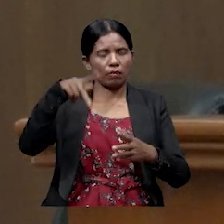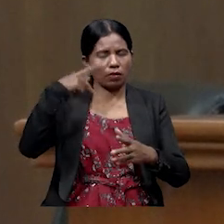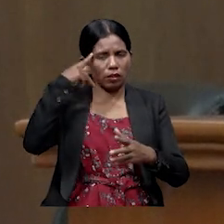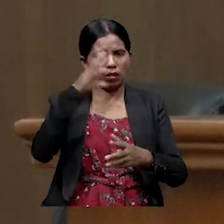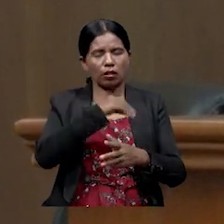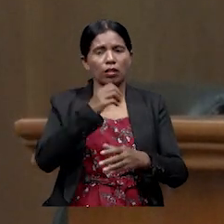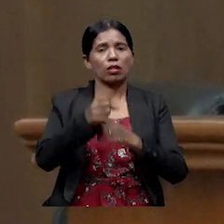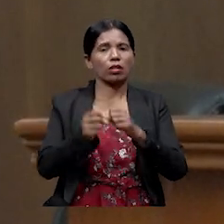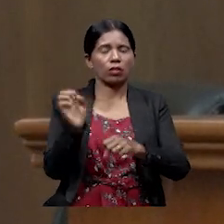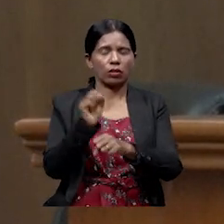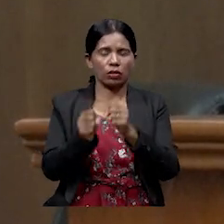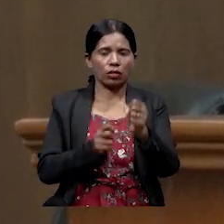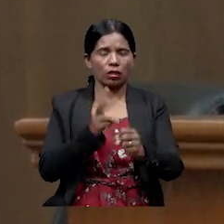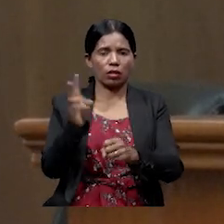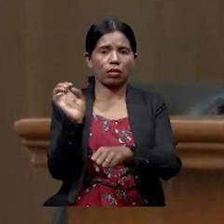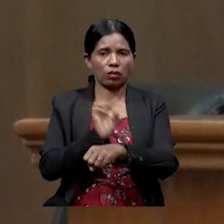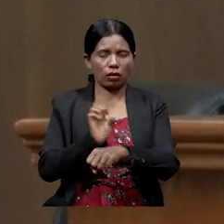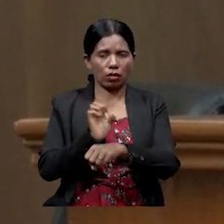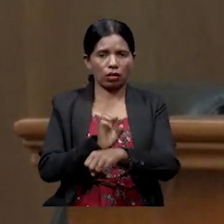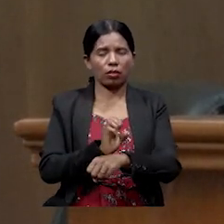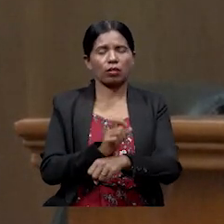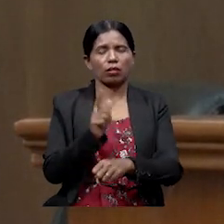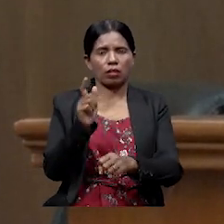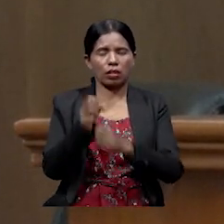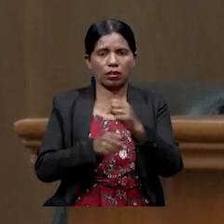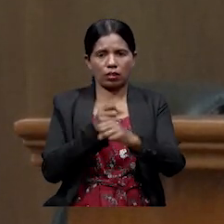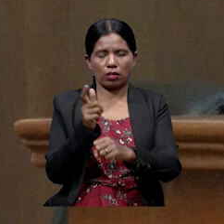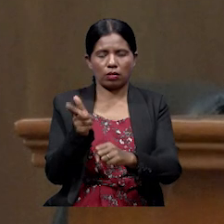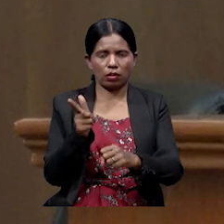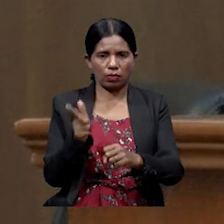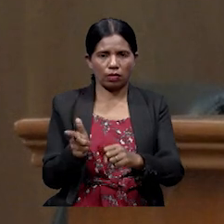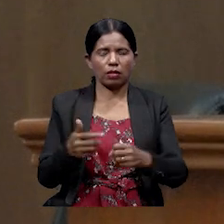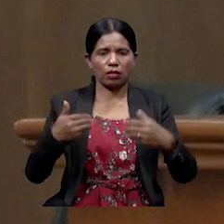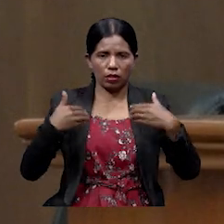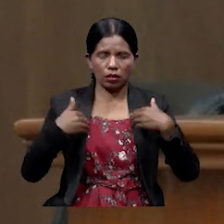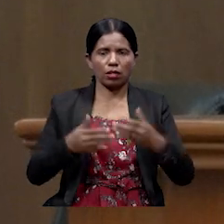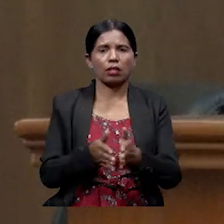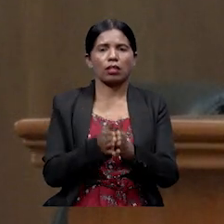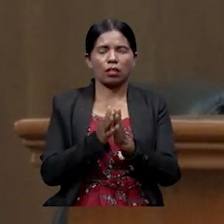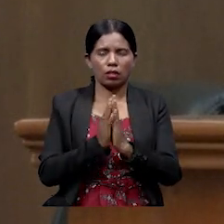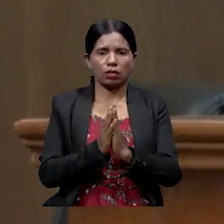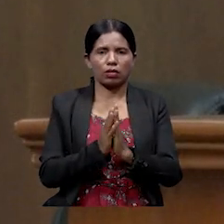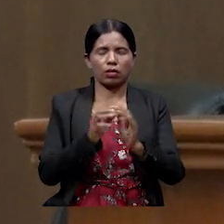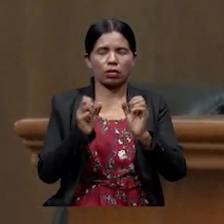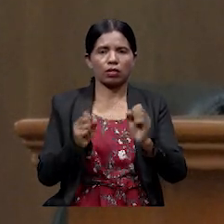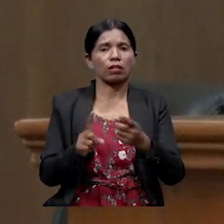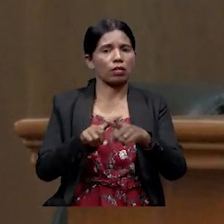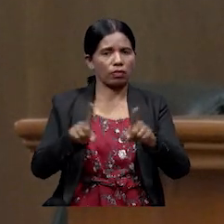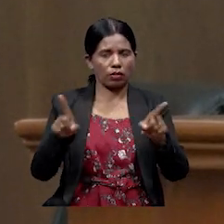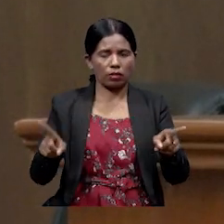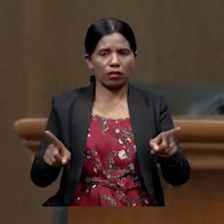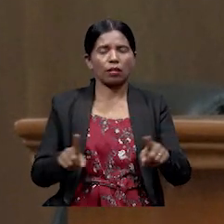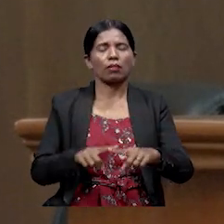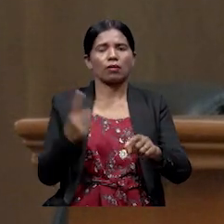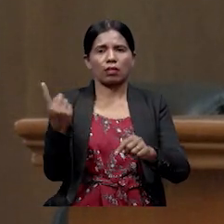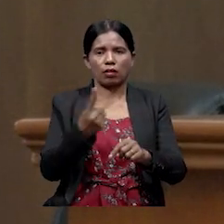social e econômica ao longo dos últimos 20 anos exigiu-nos arbitrar as diferenças, mas